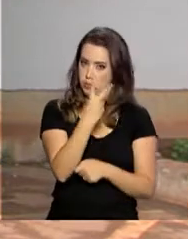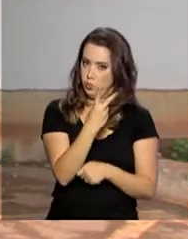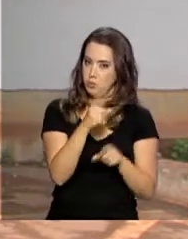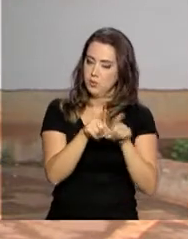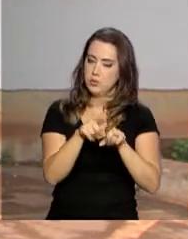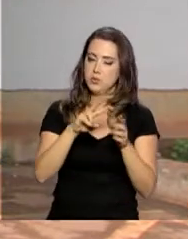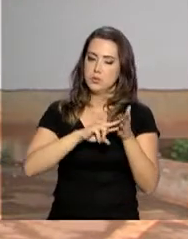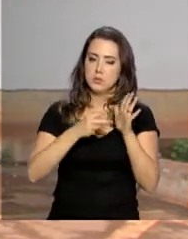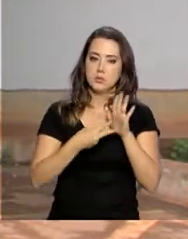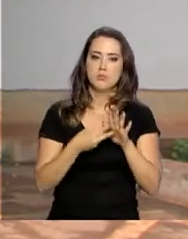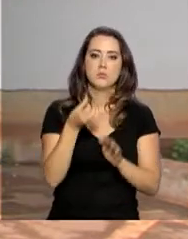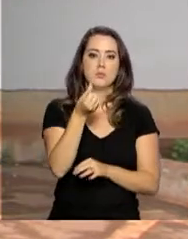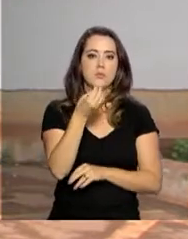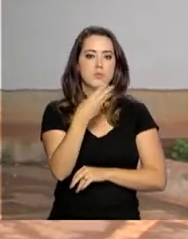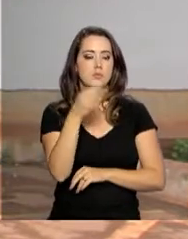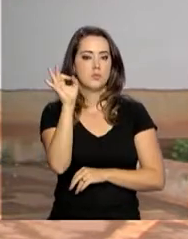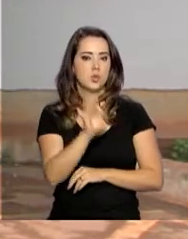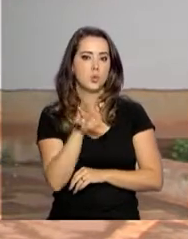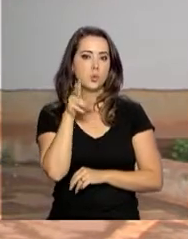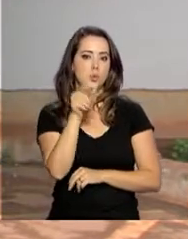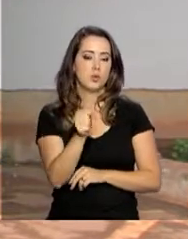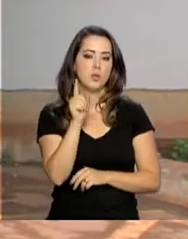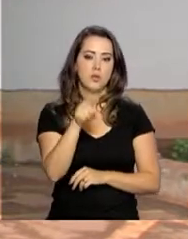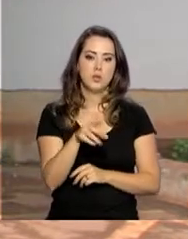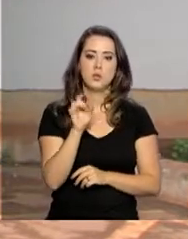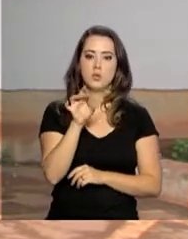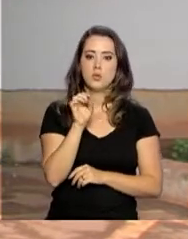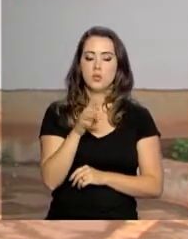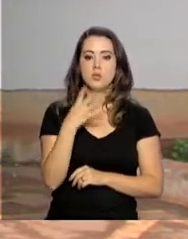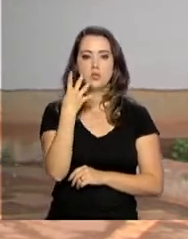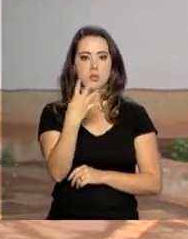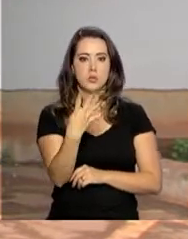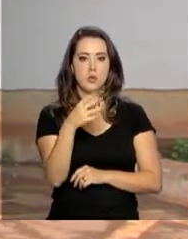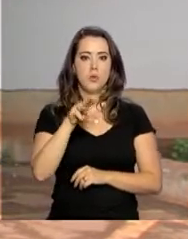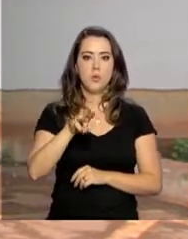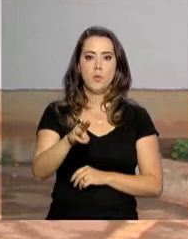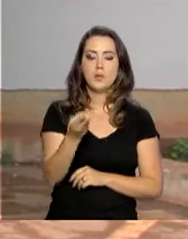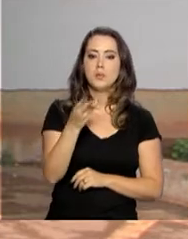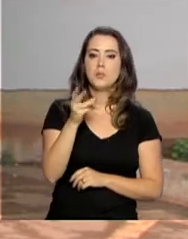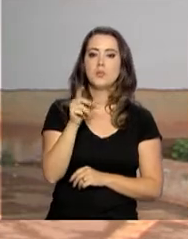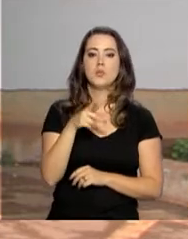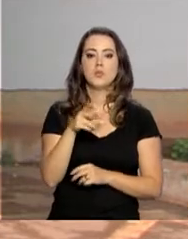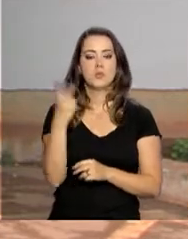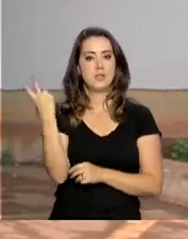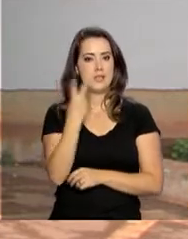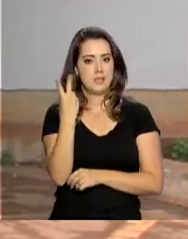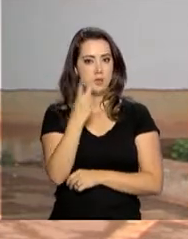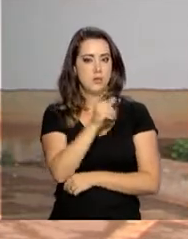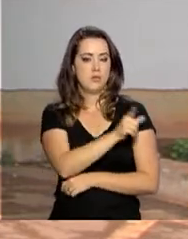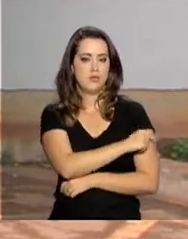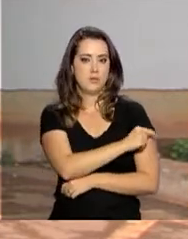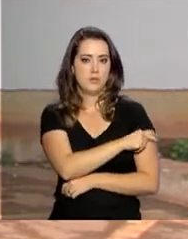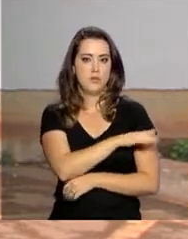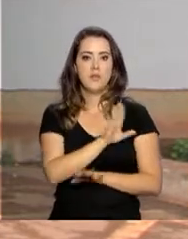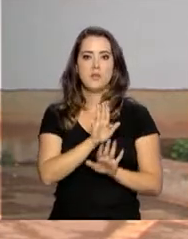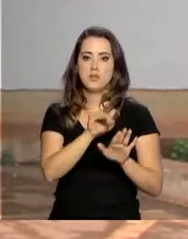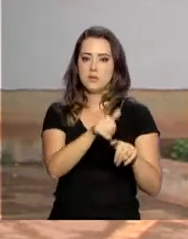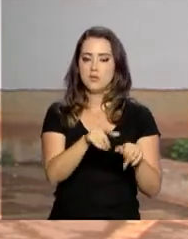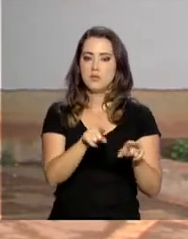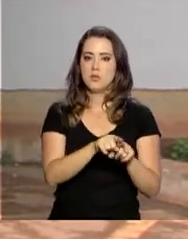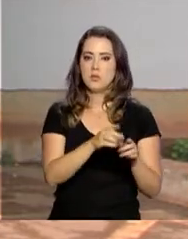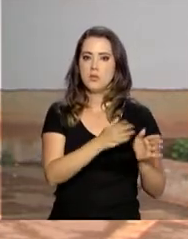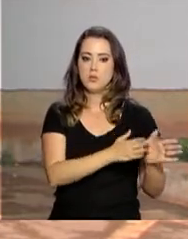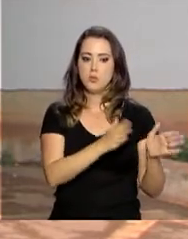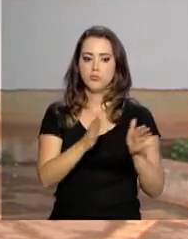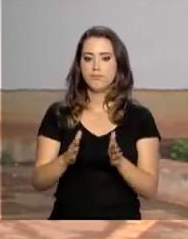representa 63% do total. E apenas 4 milhões delas tomaram a segunda dose, que completa o esquema